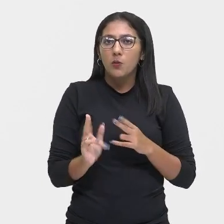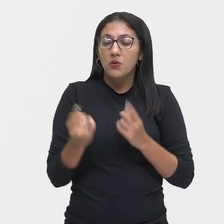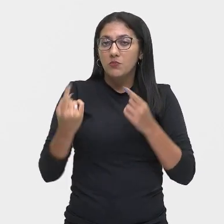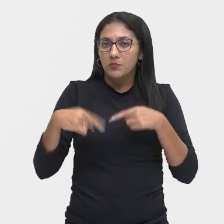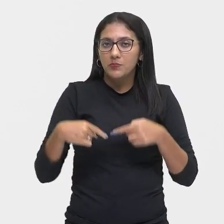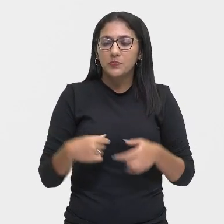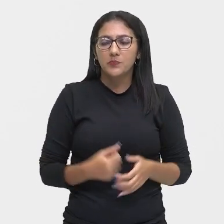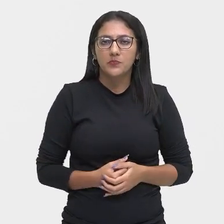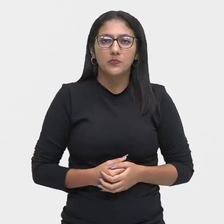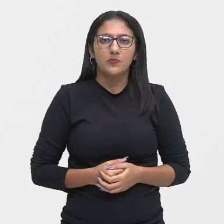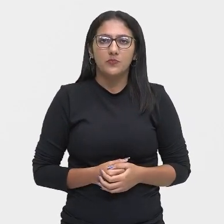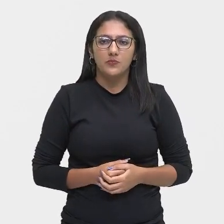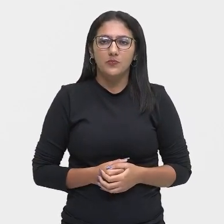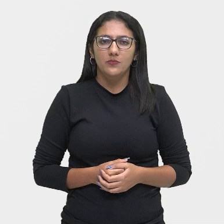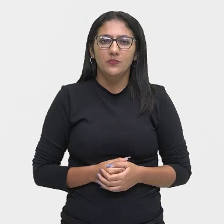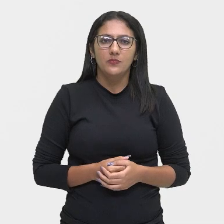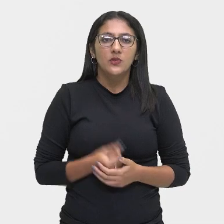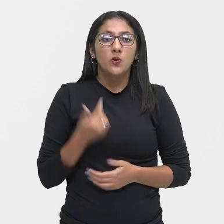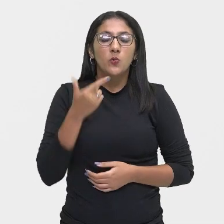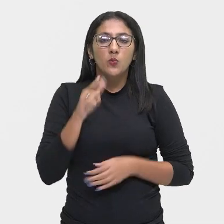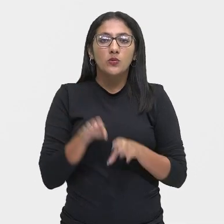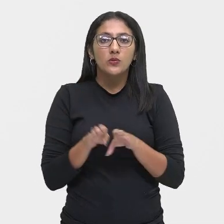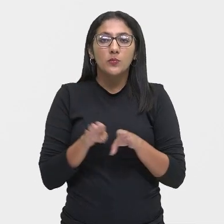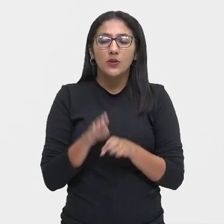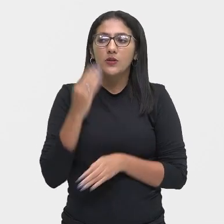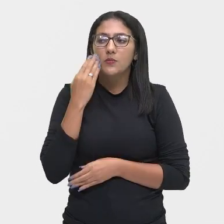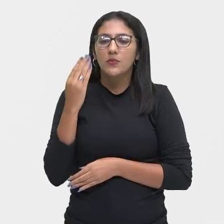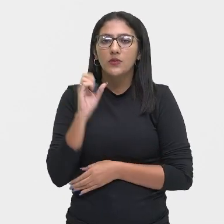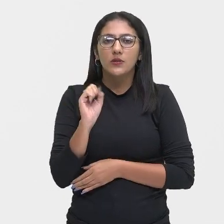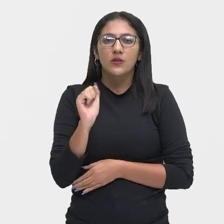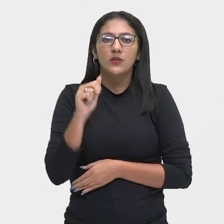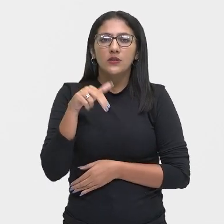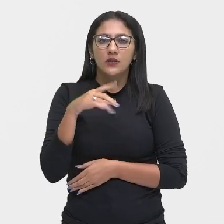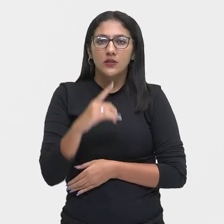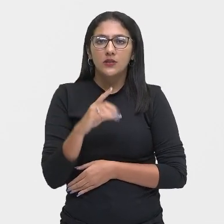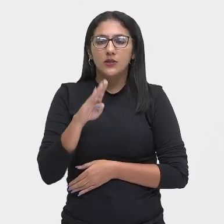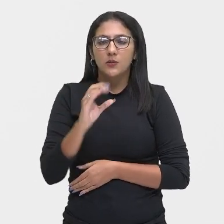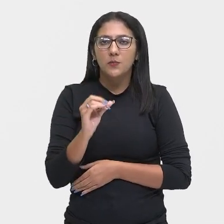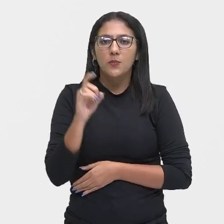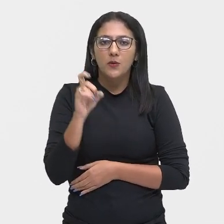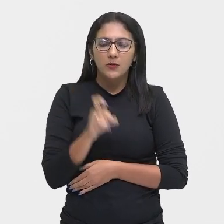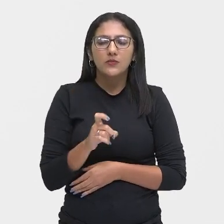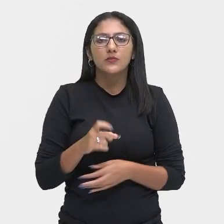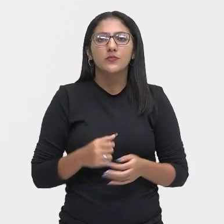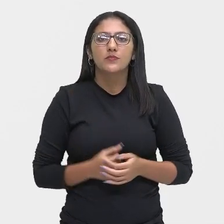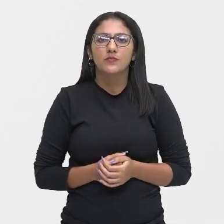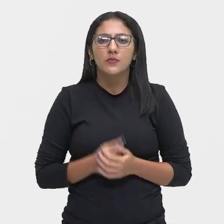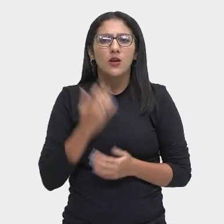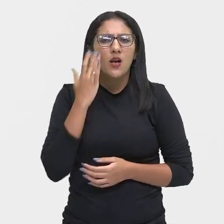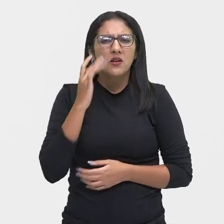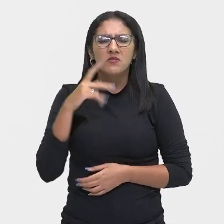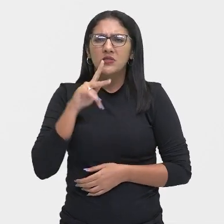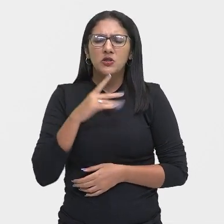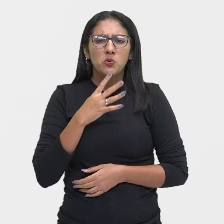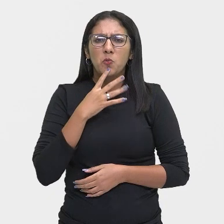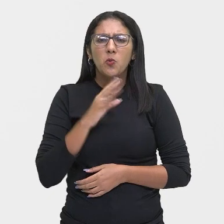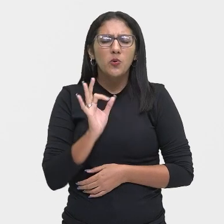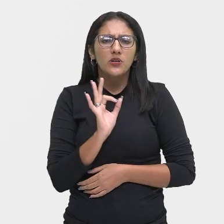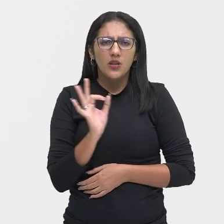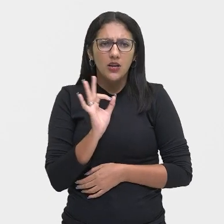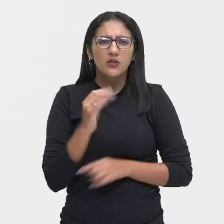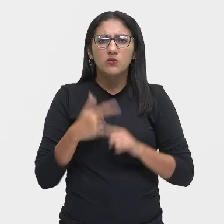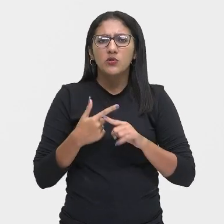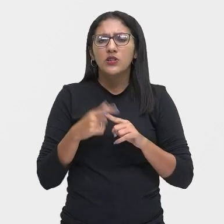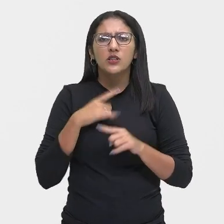você. Outro tipo de jogo, Sandbox. Sandbox, talvez vocês nem conheçam por esse nome, porque esse é um nome